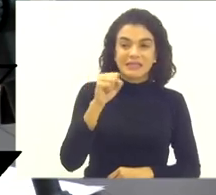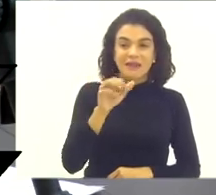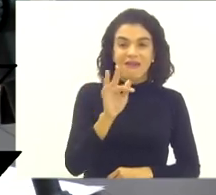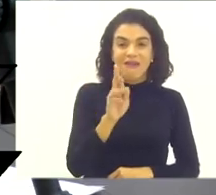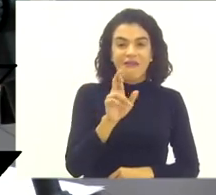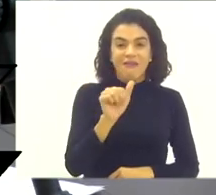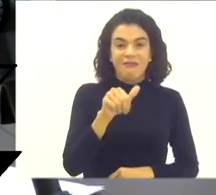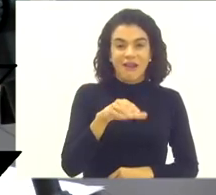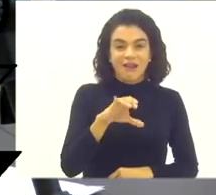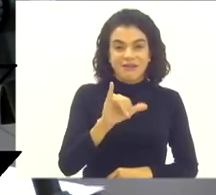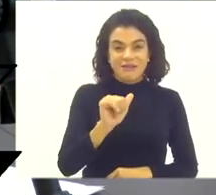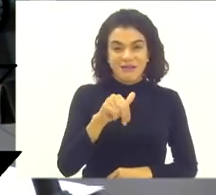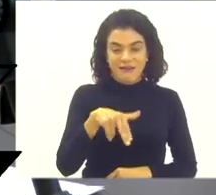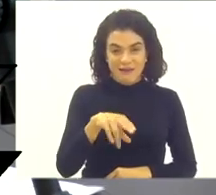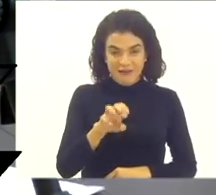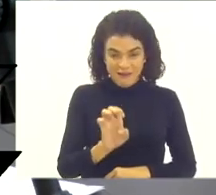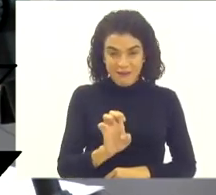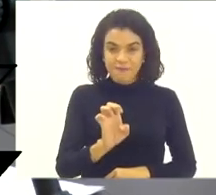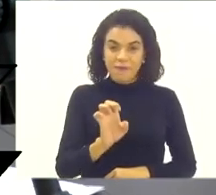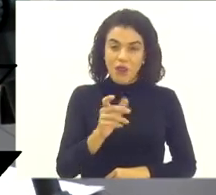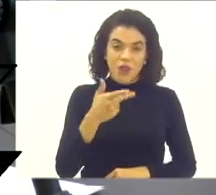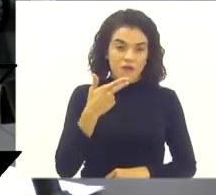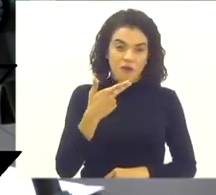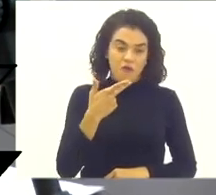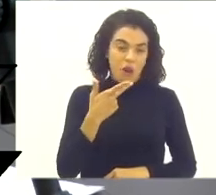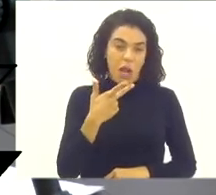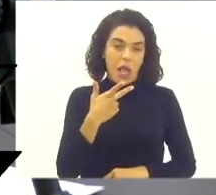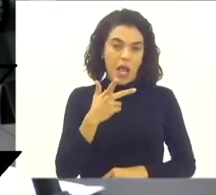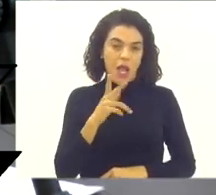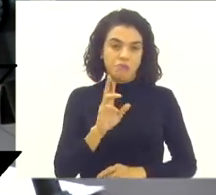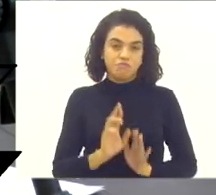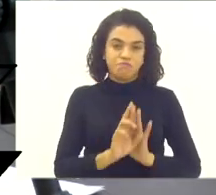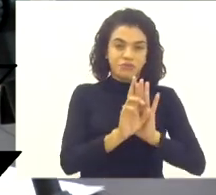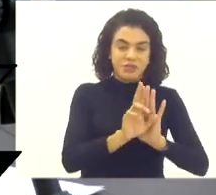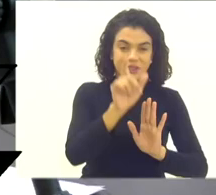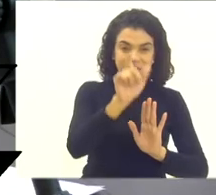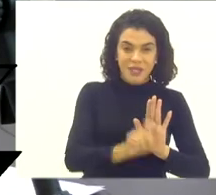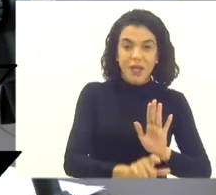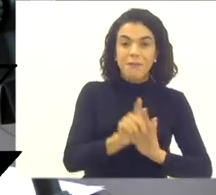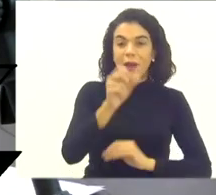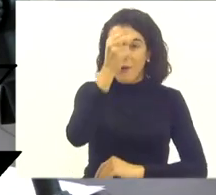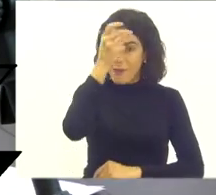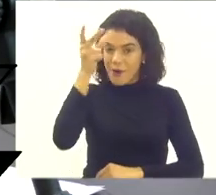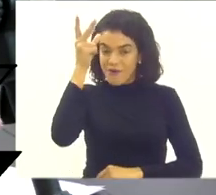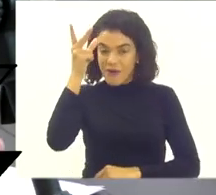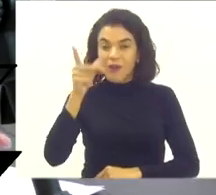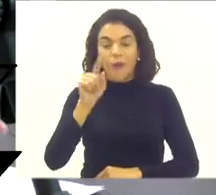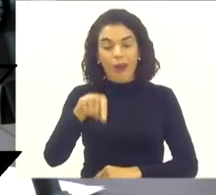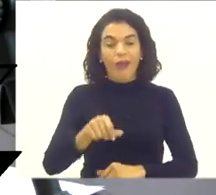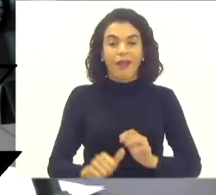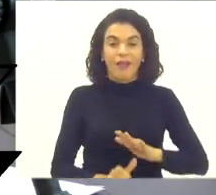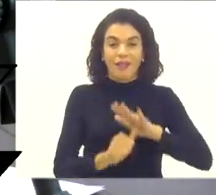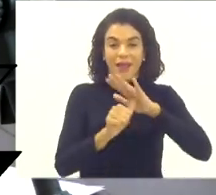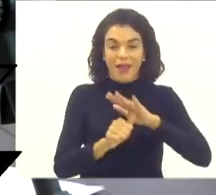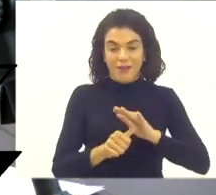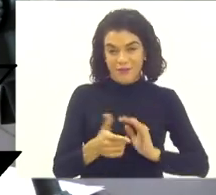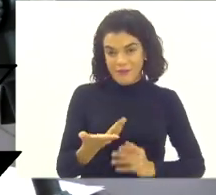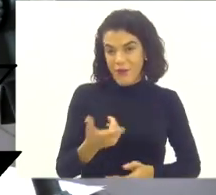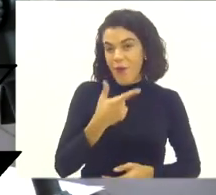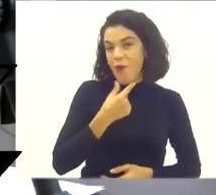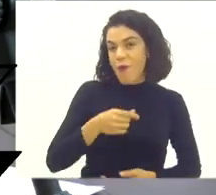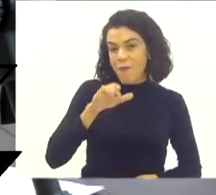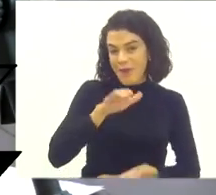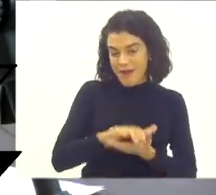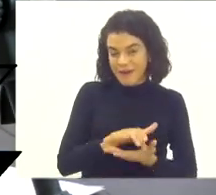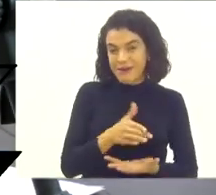Franciane hoje eu conheço lá prefeita não posso falar por elas Quais são os prefeitos que comandam os maridos que comandam né